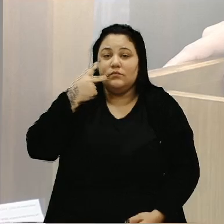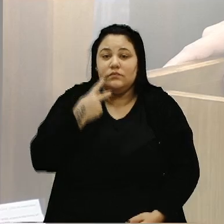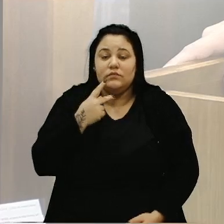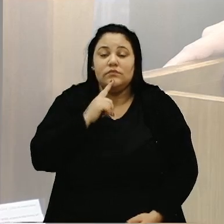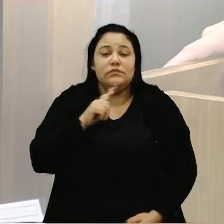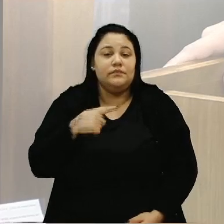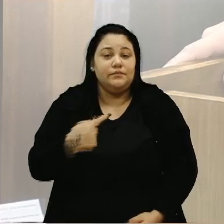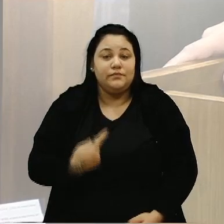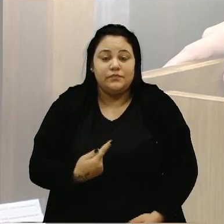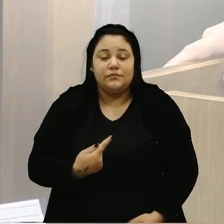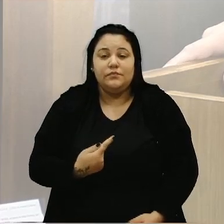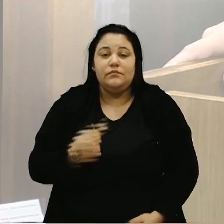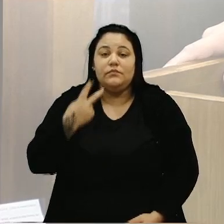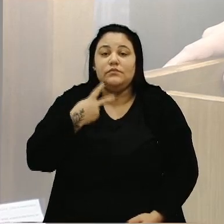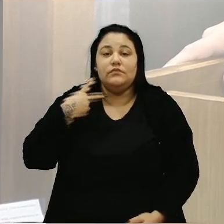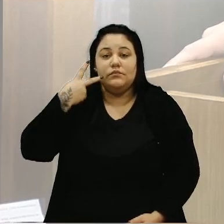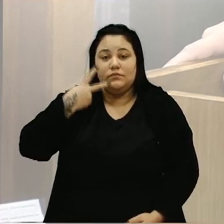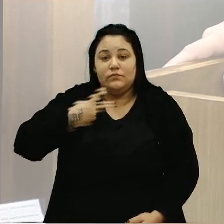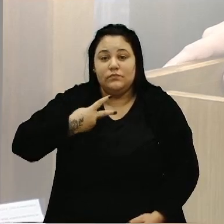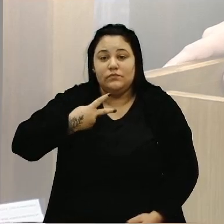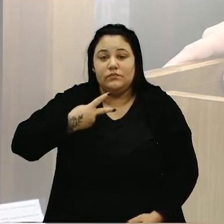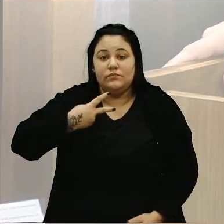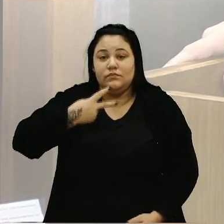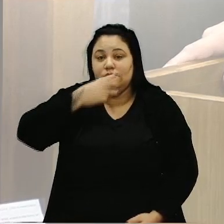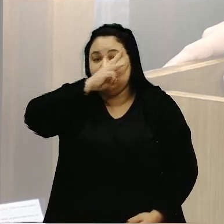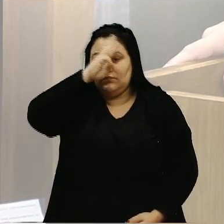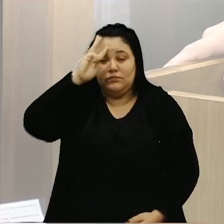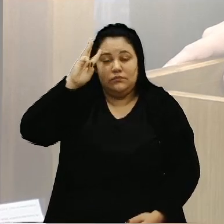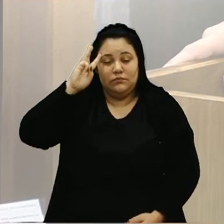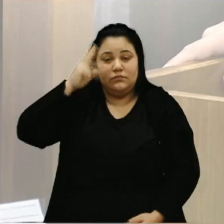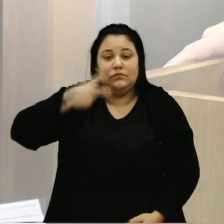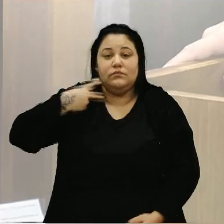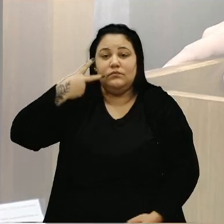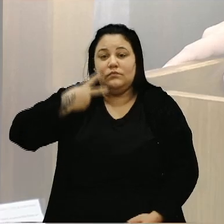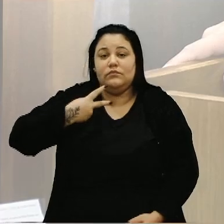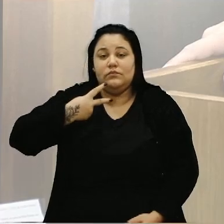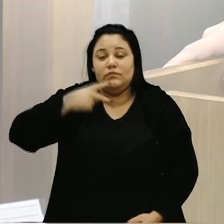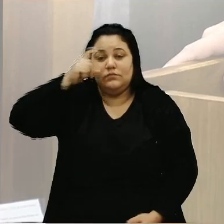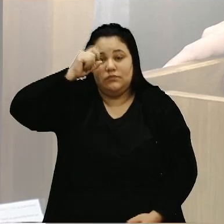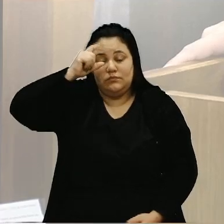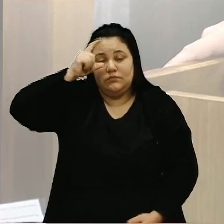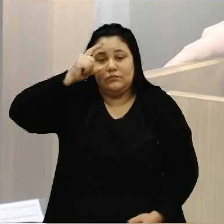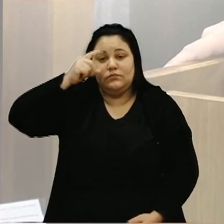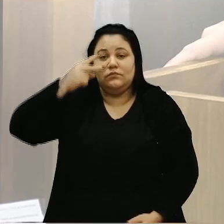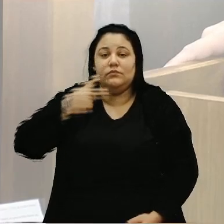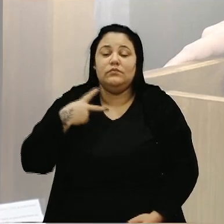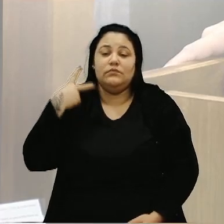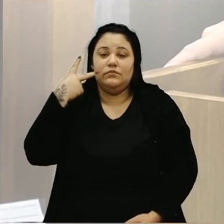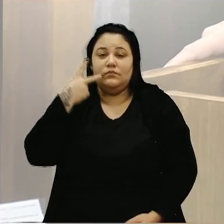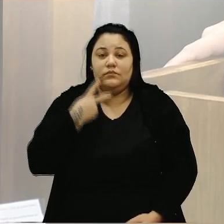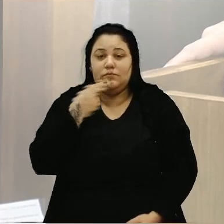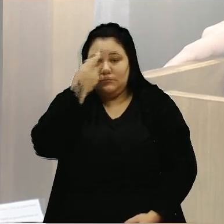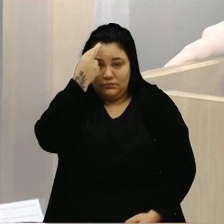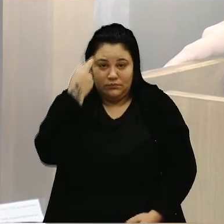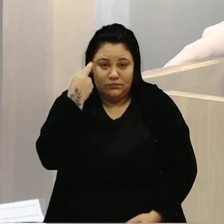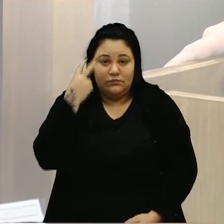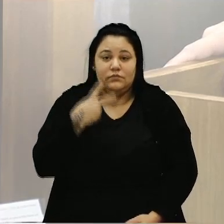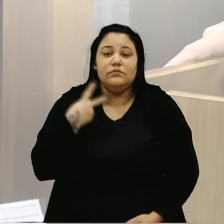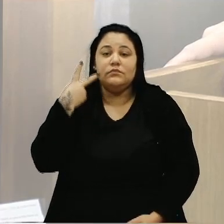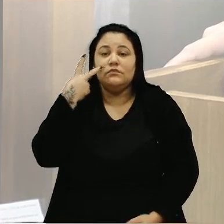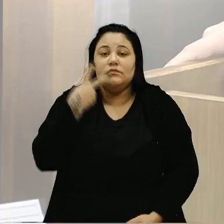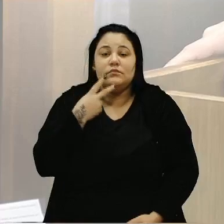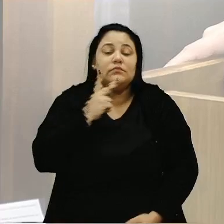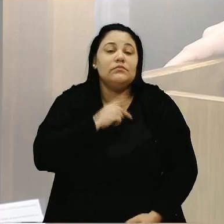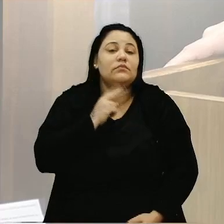Gladys Frisso, vereador Juliano Valim, vereador Maurício Scalco, vereador Rafael Bueno, vereador